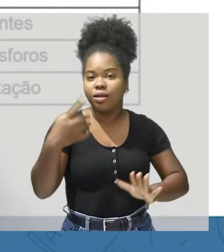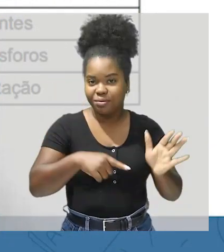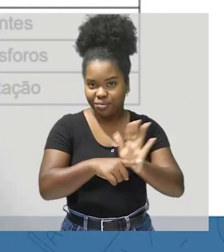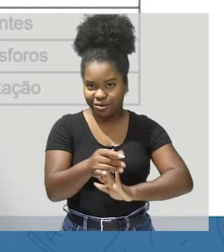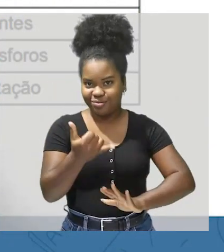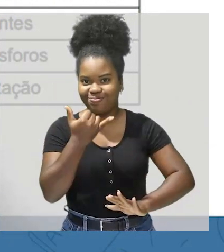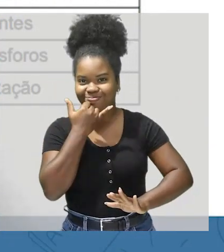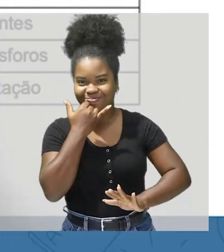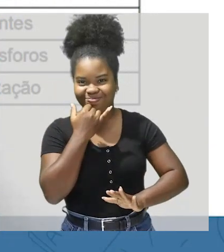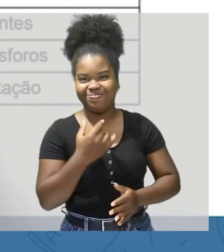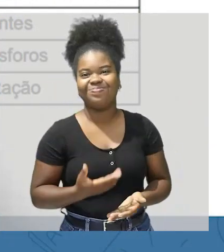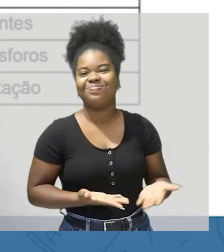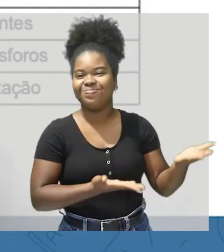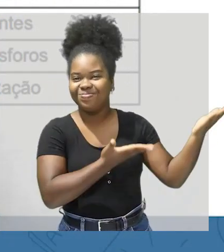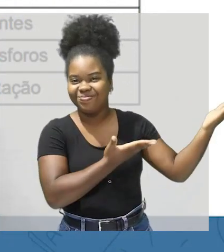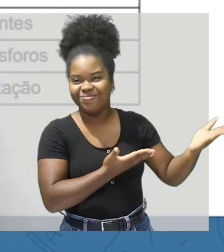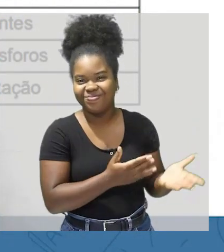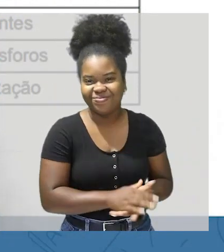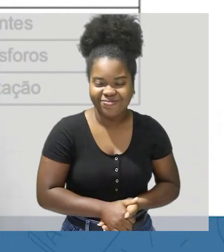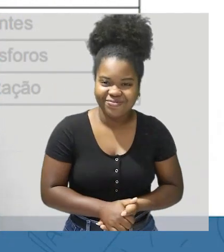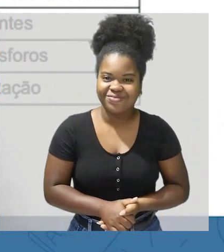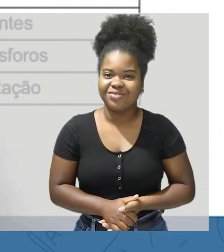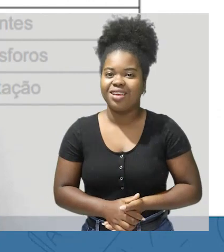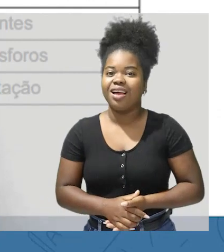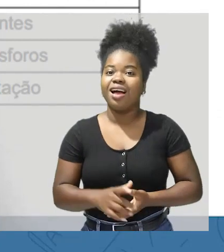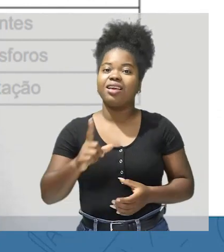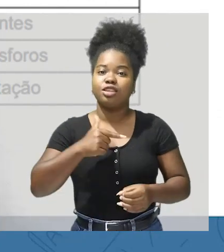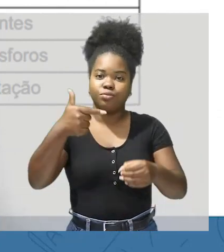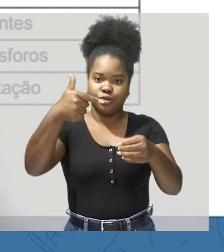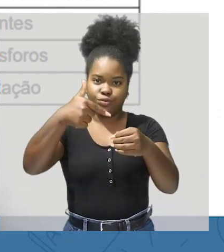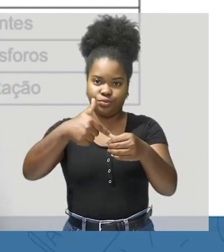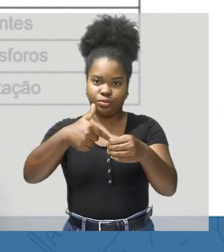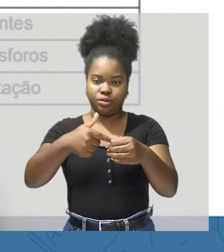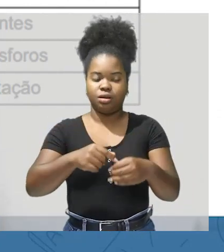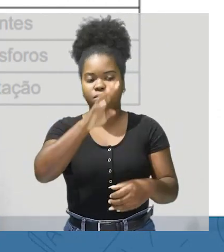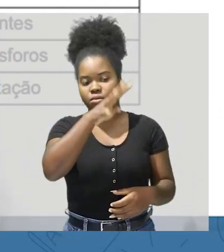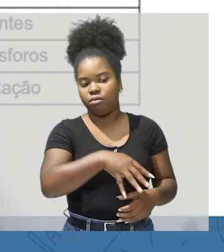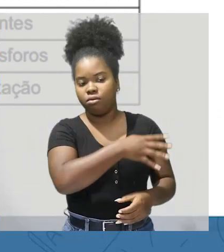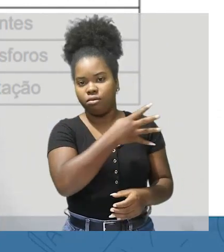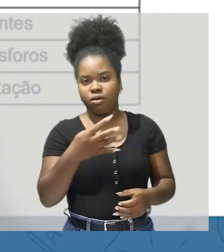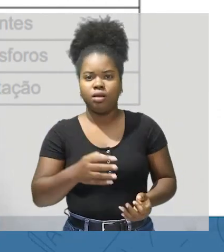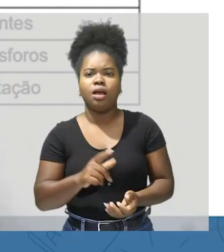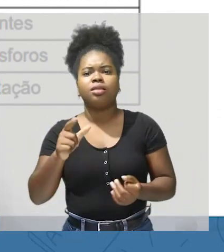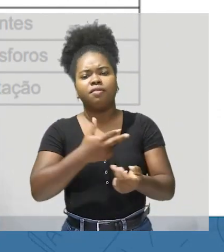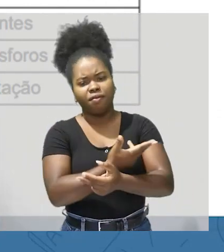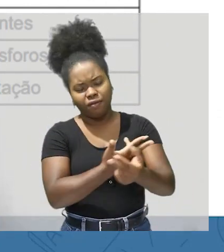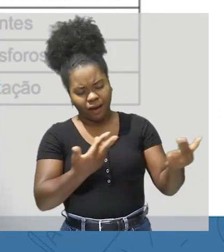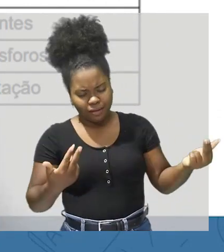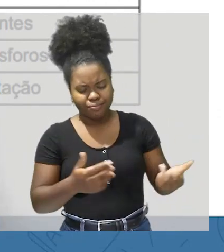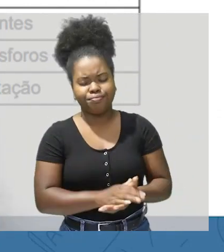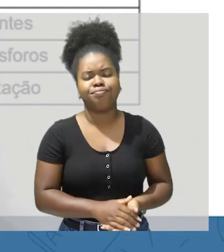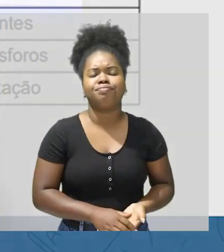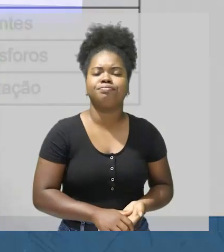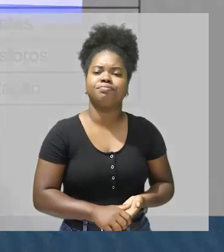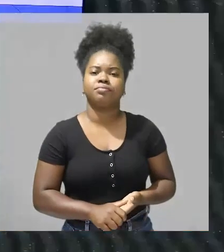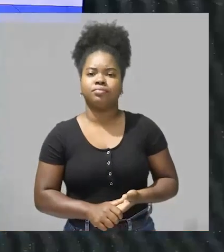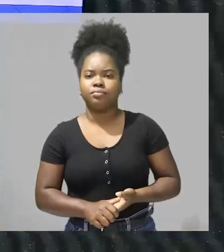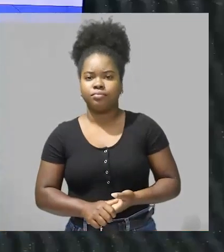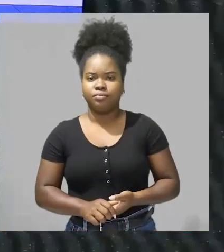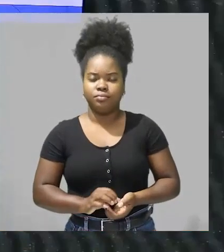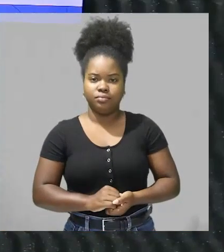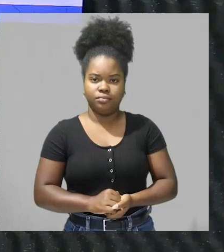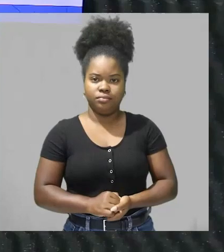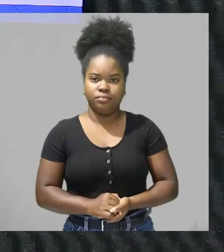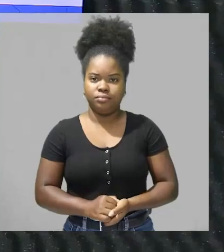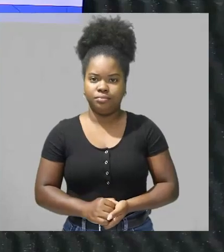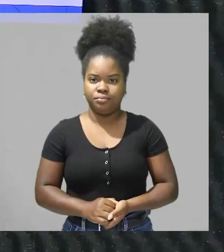quadro apresenta a composição do petróleo Então eu tenho aqui as frações gás gasolina querosene lubrificantes parafinas